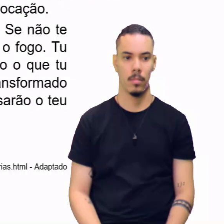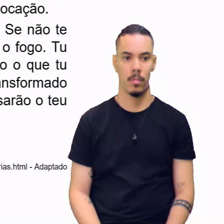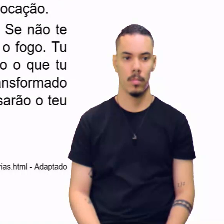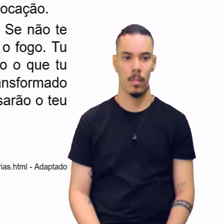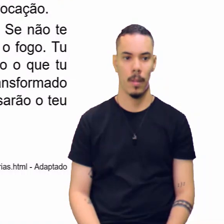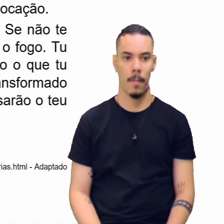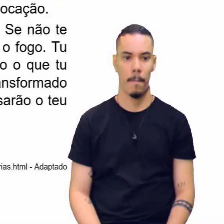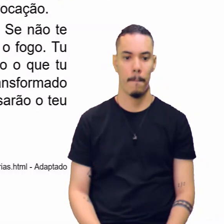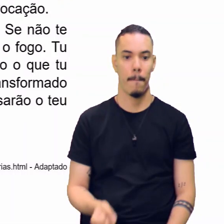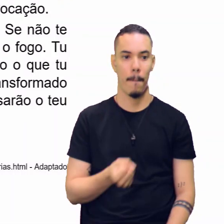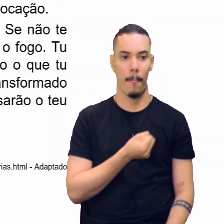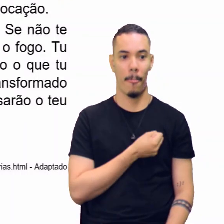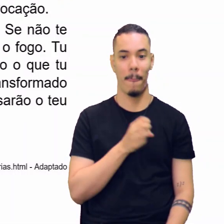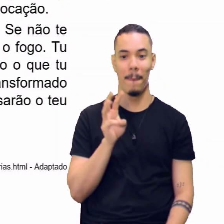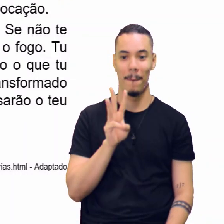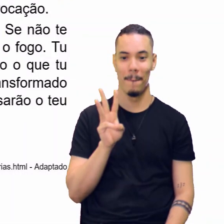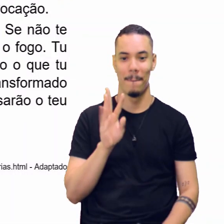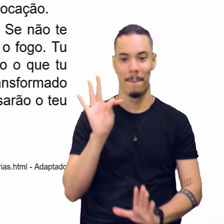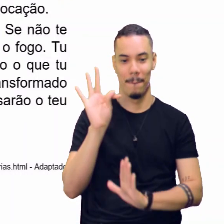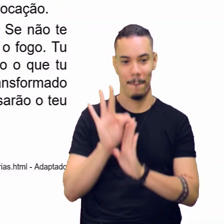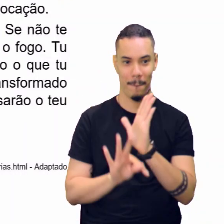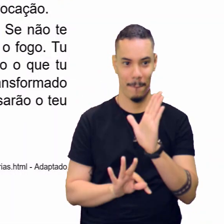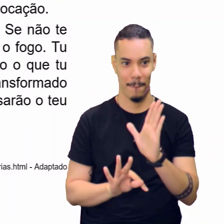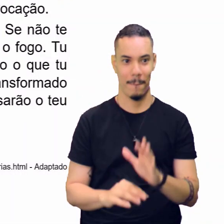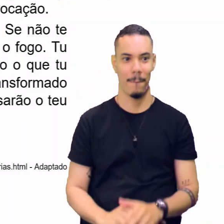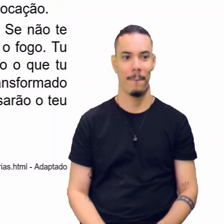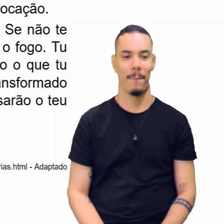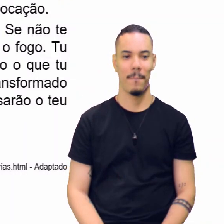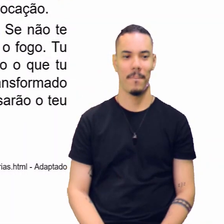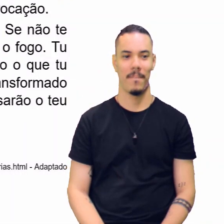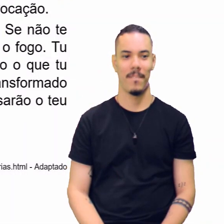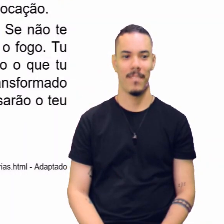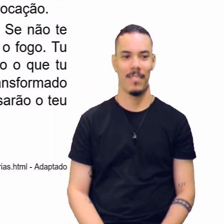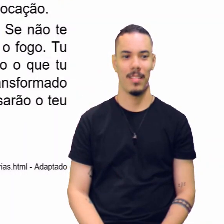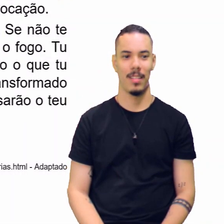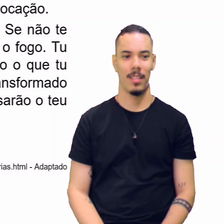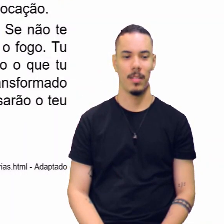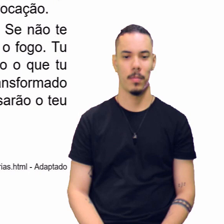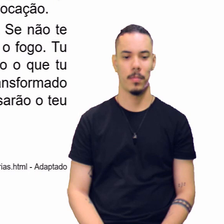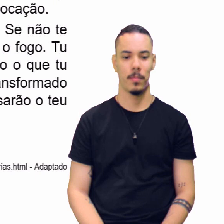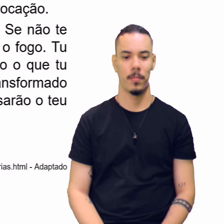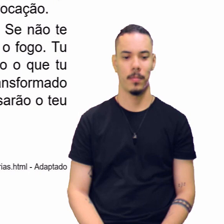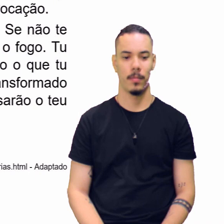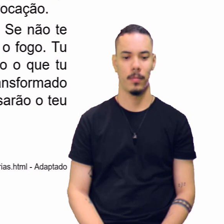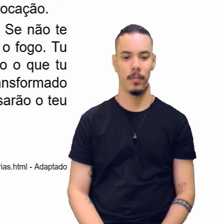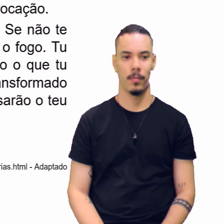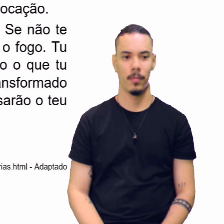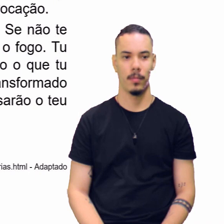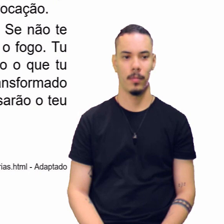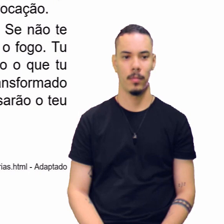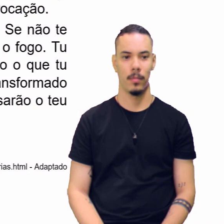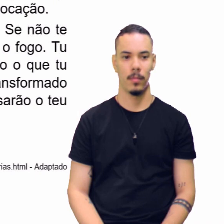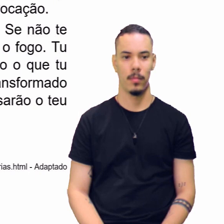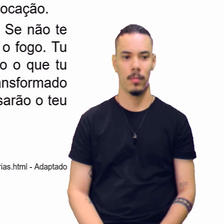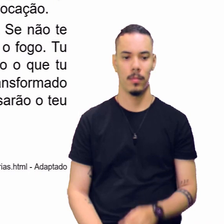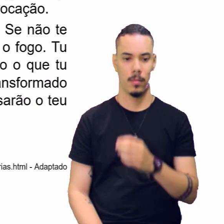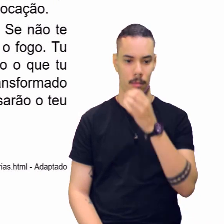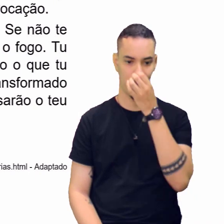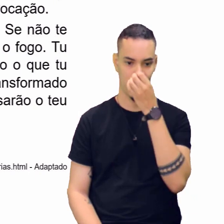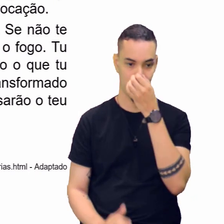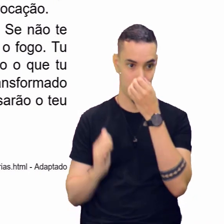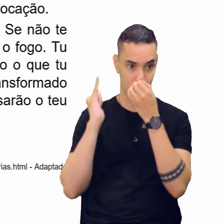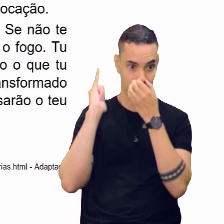3. O texto é maior. Vamos lá, então, né? Vamos lá, contando história. É um